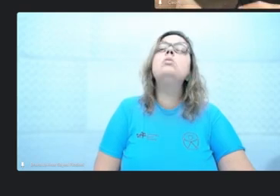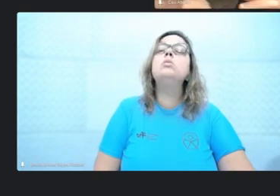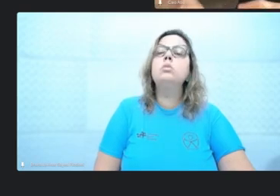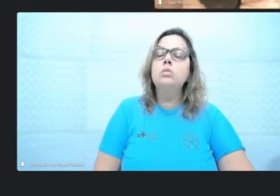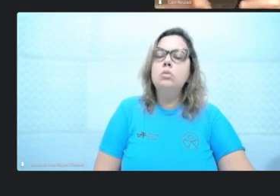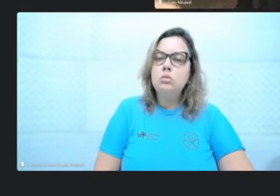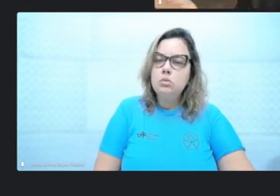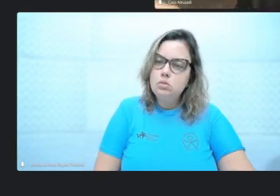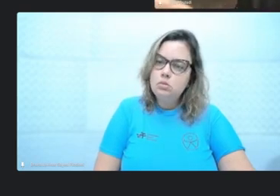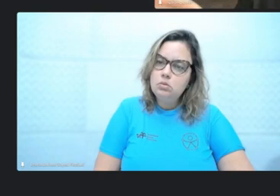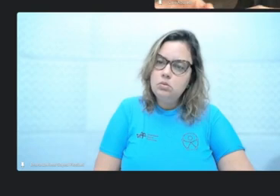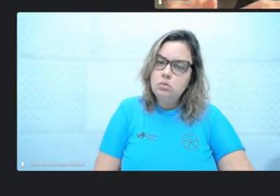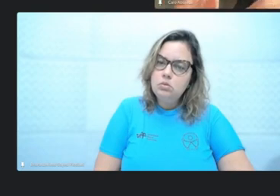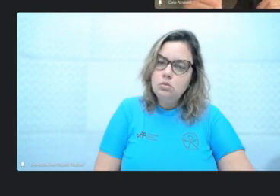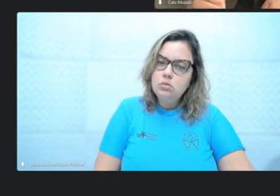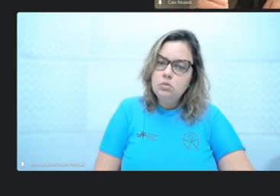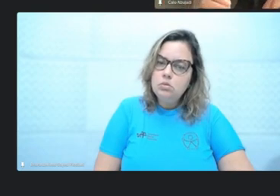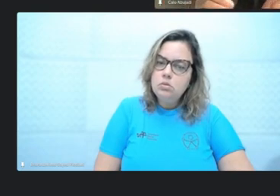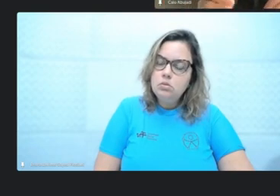A gente se desenvolve,